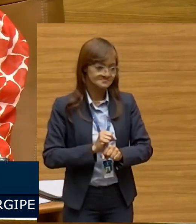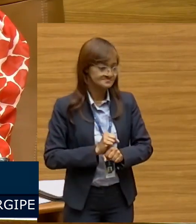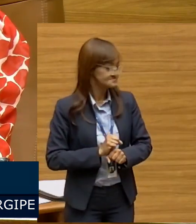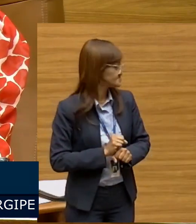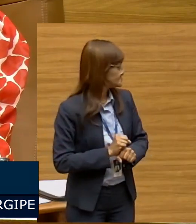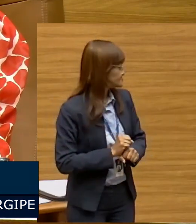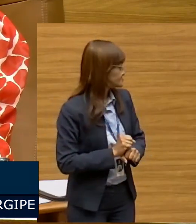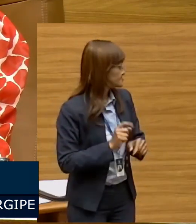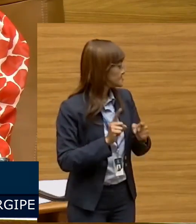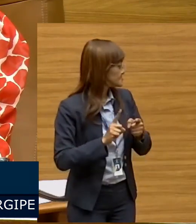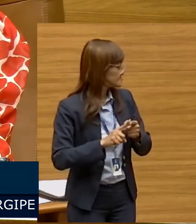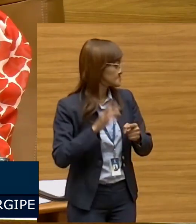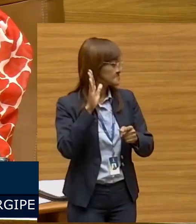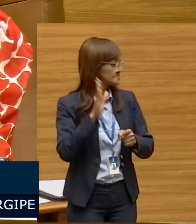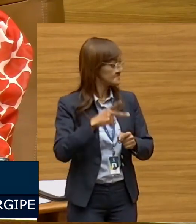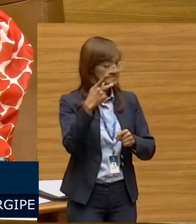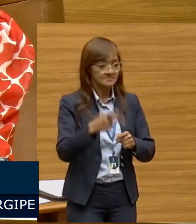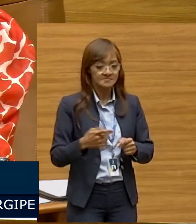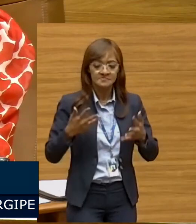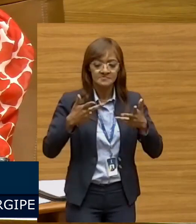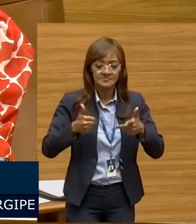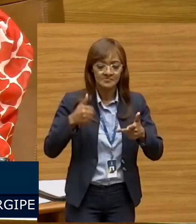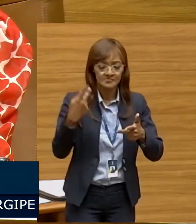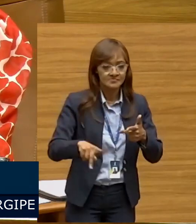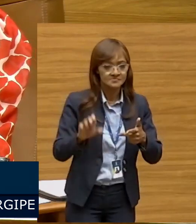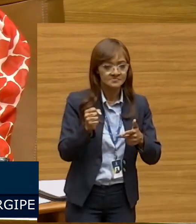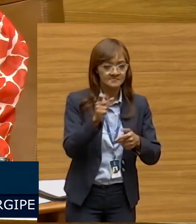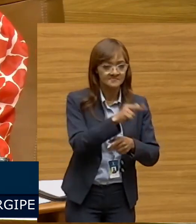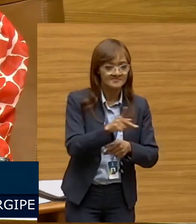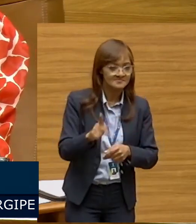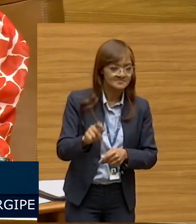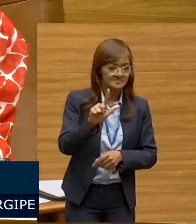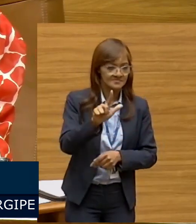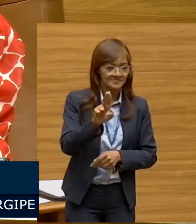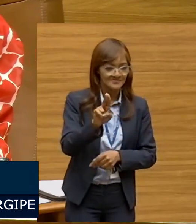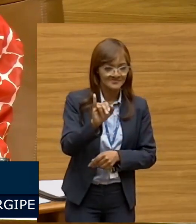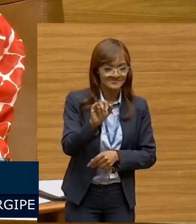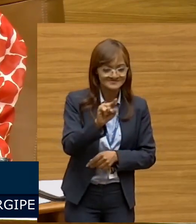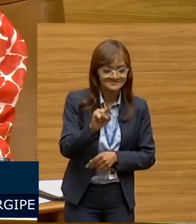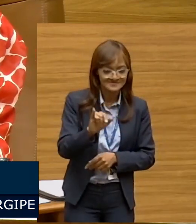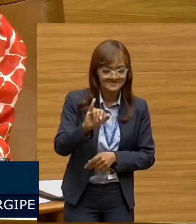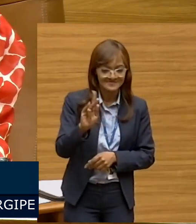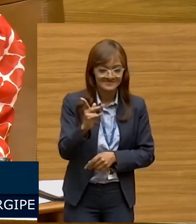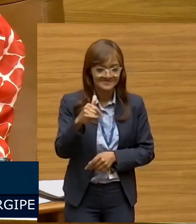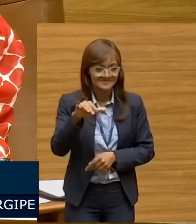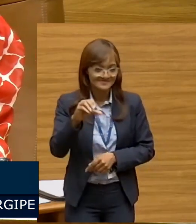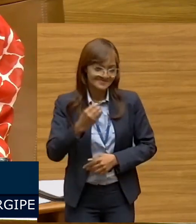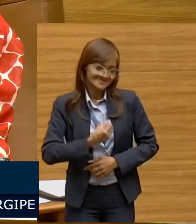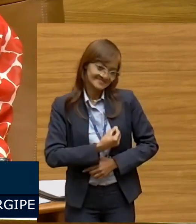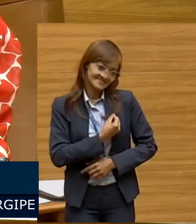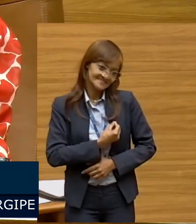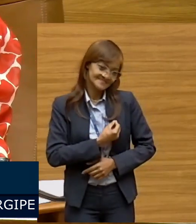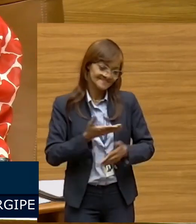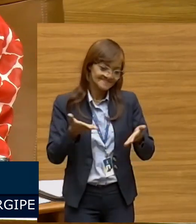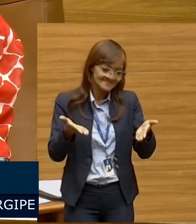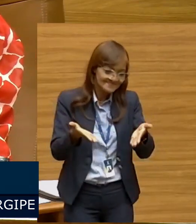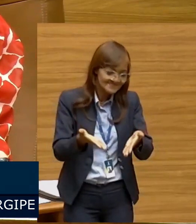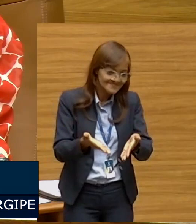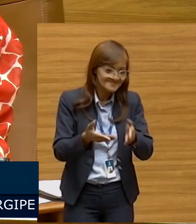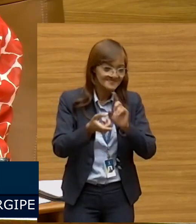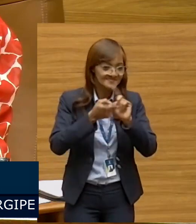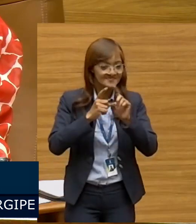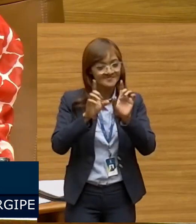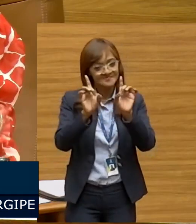Altas Habilidades em Sergipe, professor Luizinho, que está aqui, né, prestigiando essa sessão